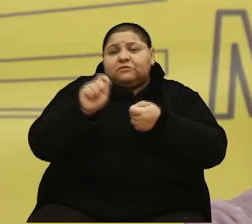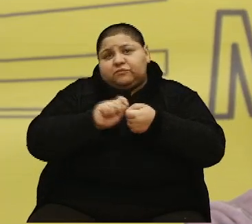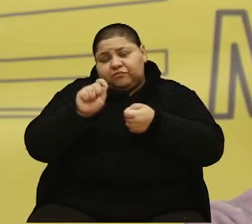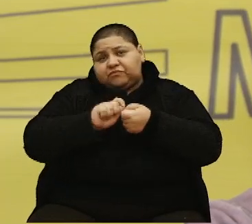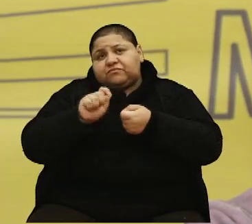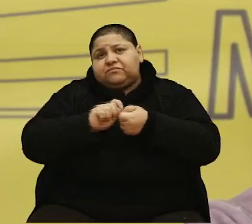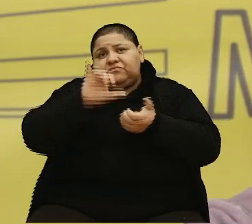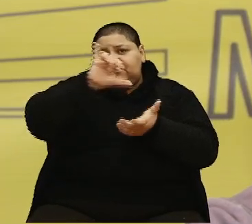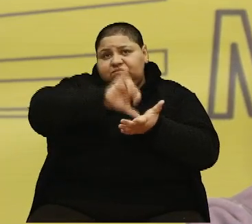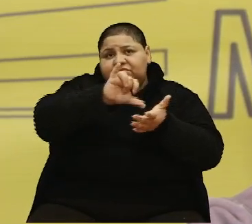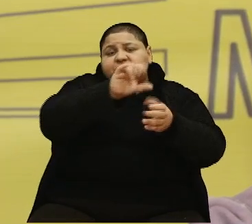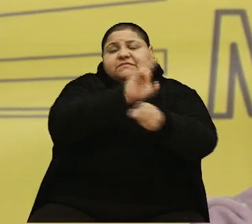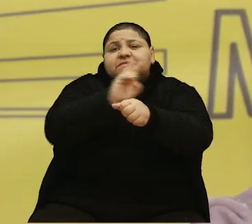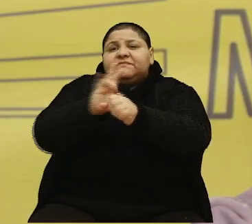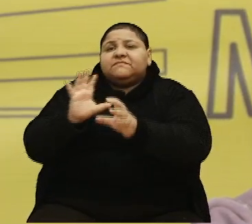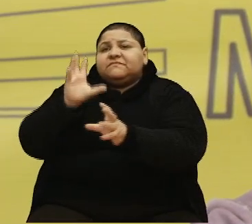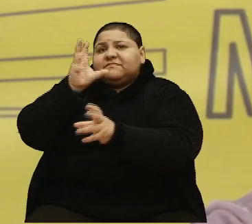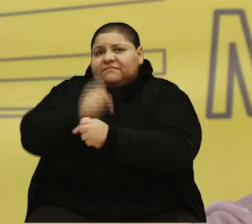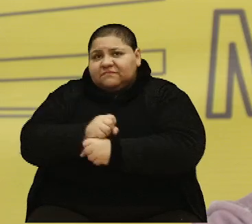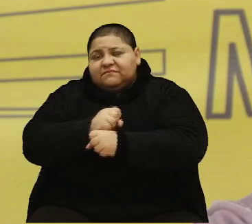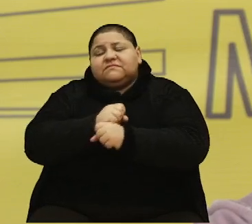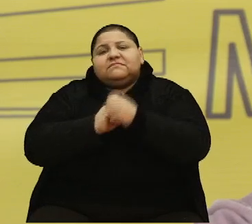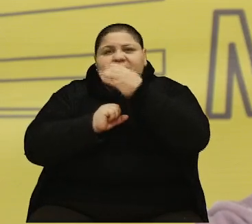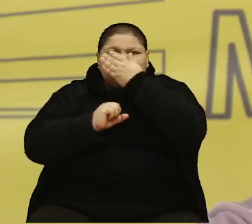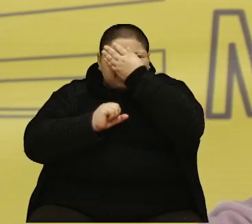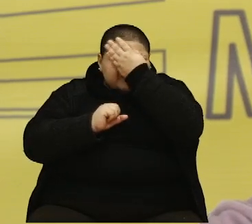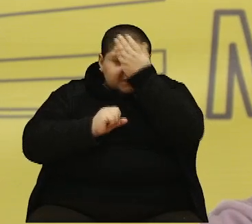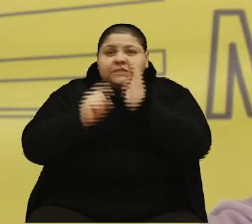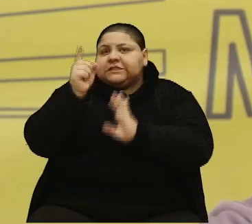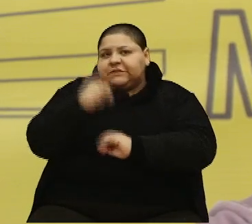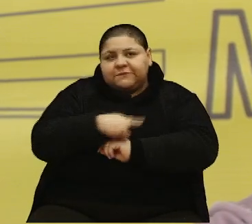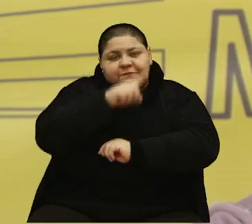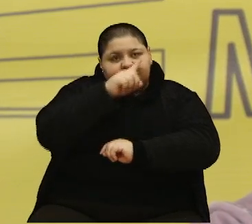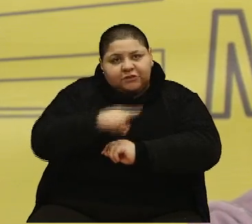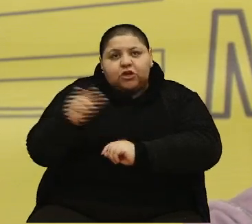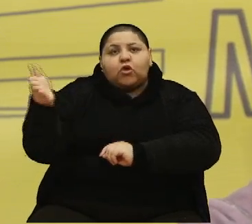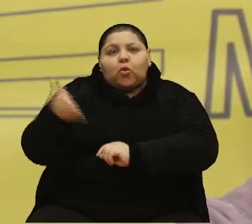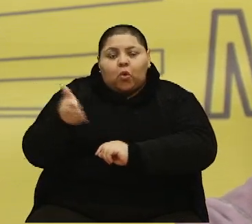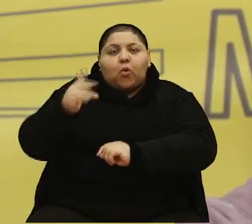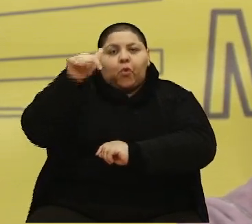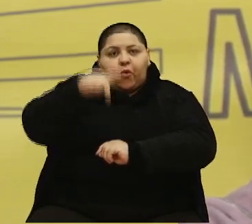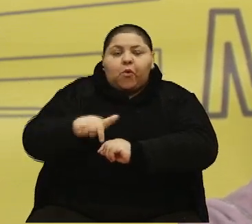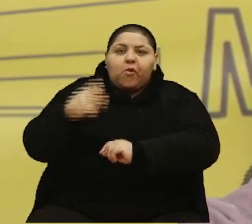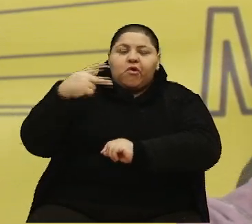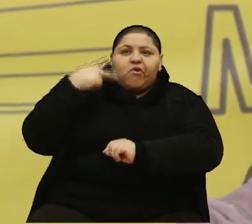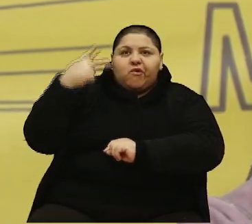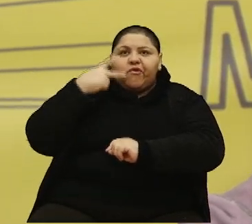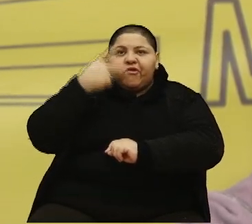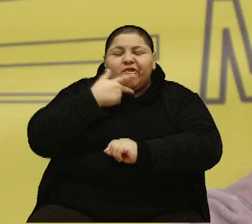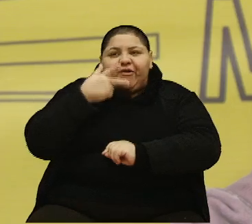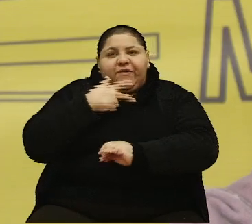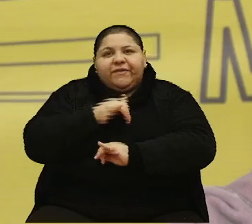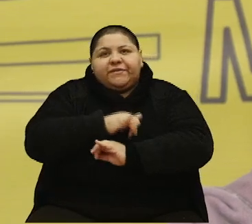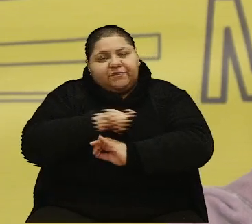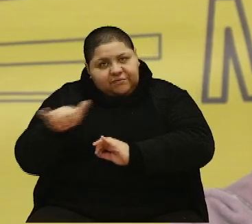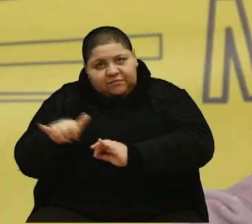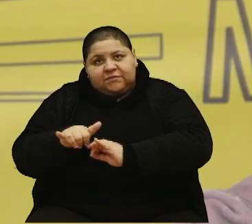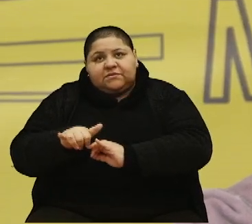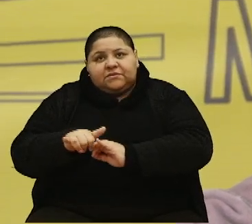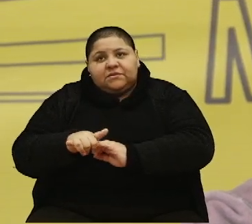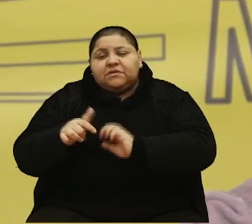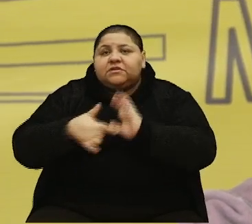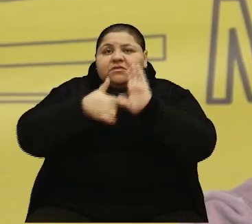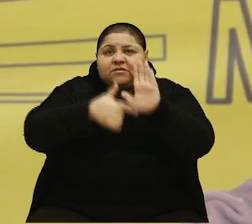então, esse Centro de Proteção Animal, foi suspenso o edital e hoje, então, o vereador trouxe essa informação que foi